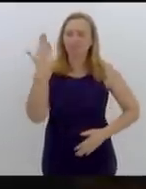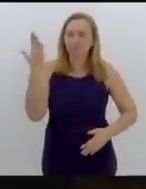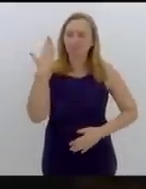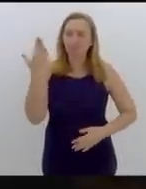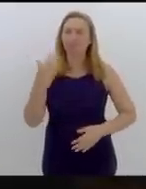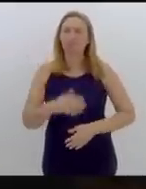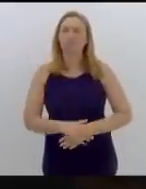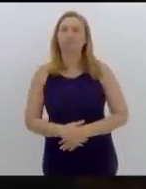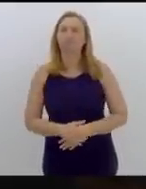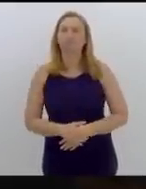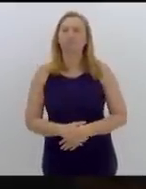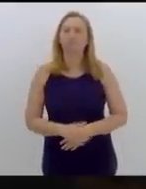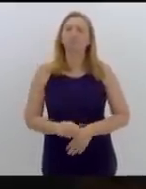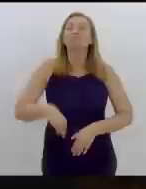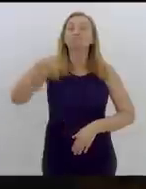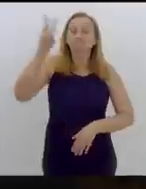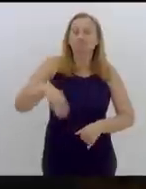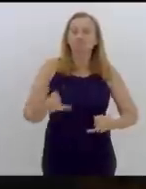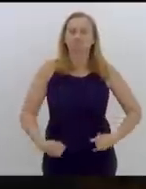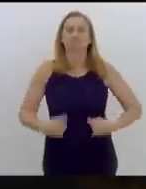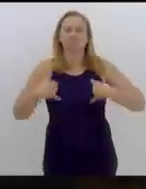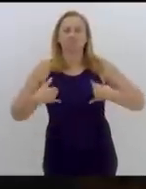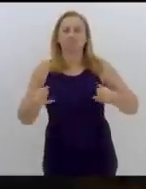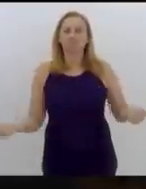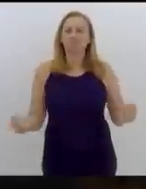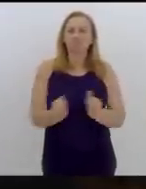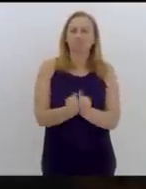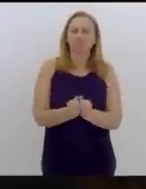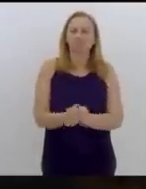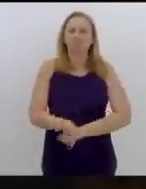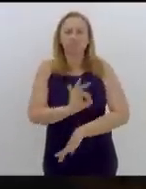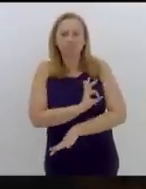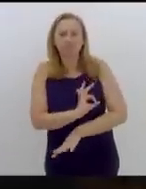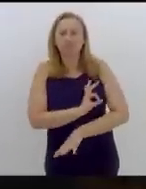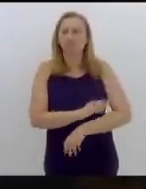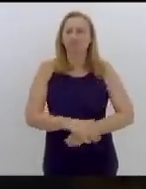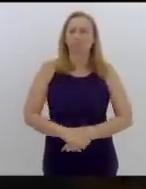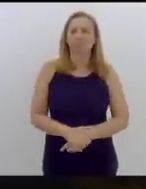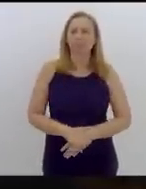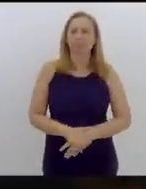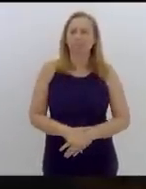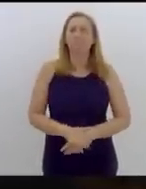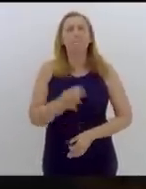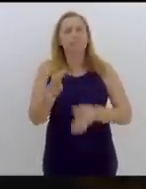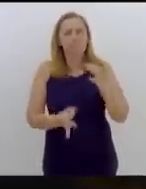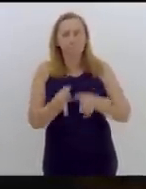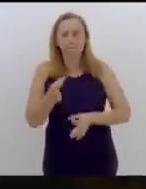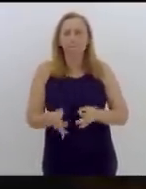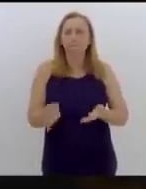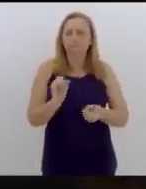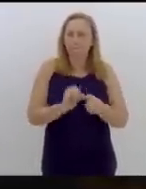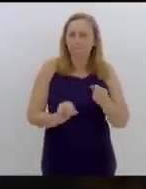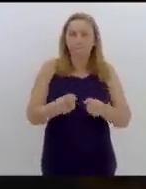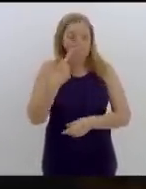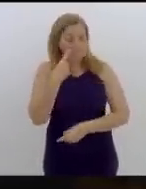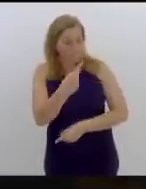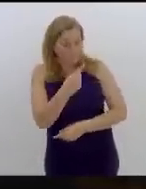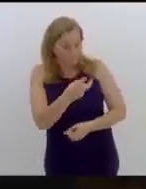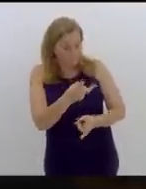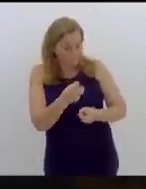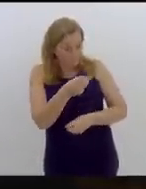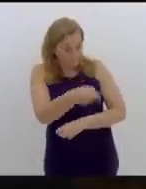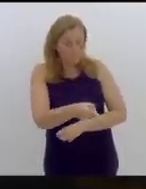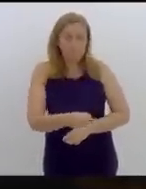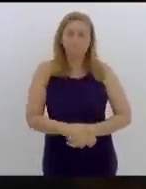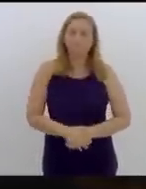criminoso e quem se orgulha de estar ao lado do policial fazer justiça em casos como a gente acabou de observar aqui